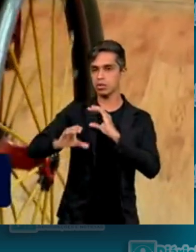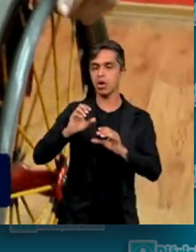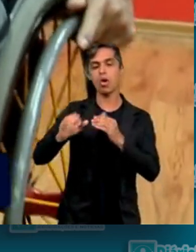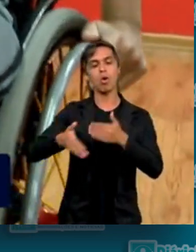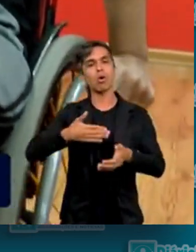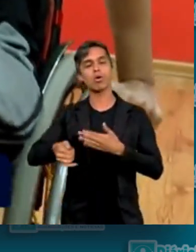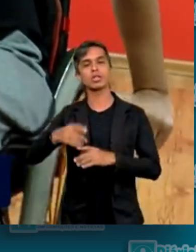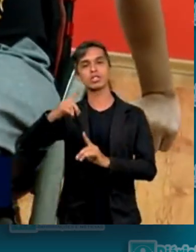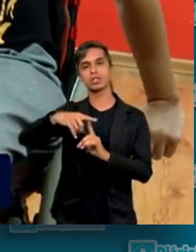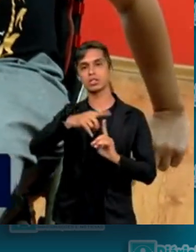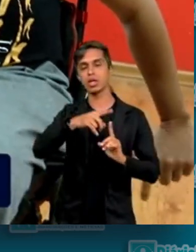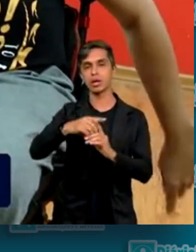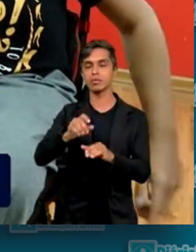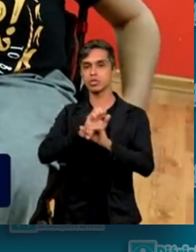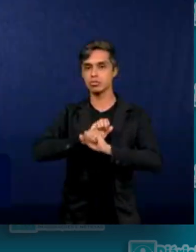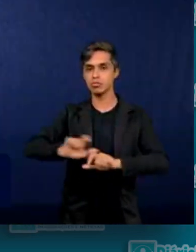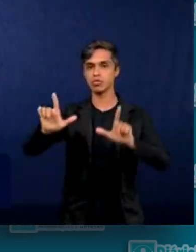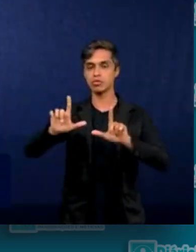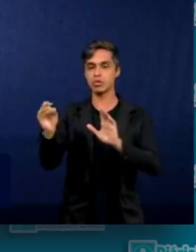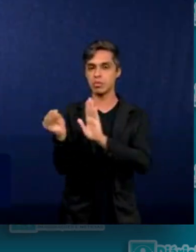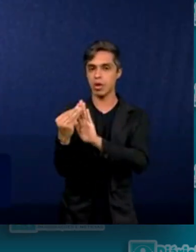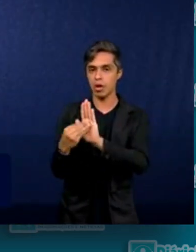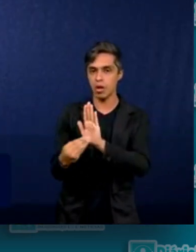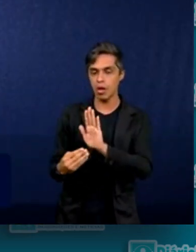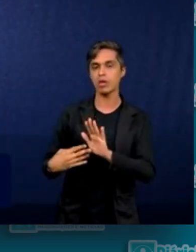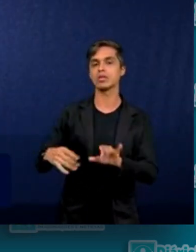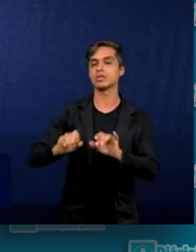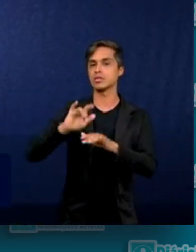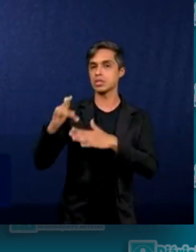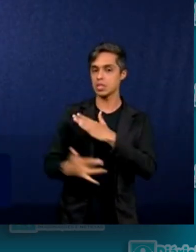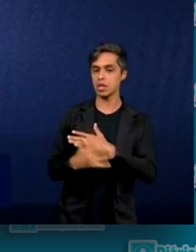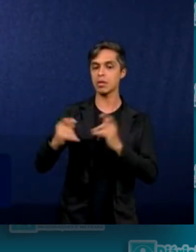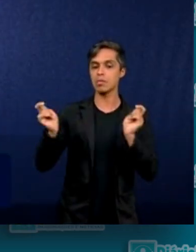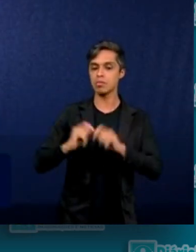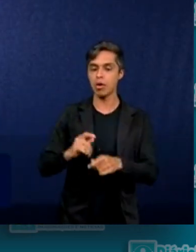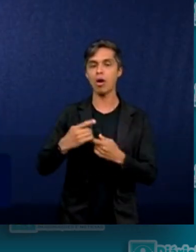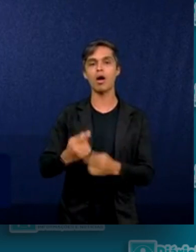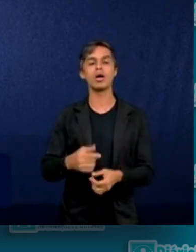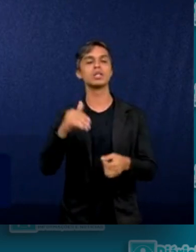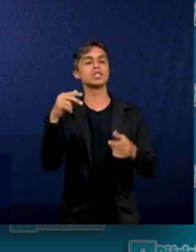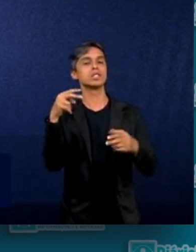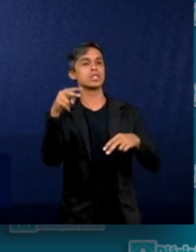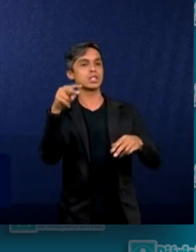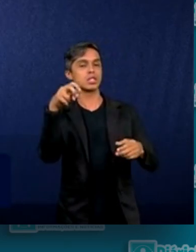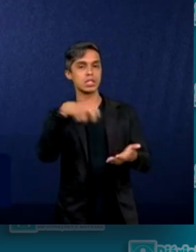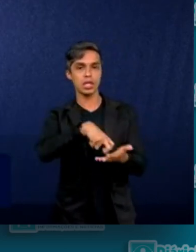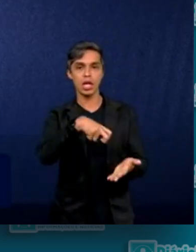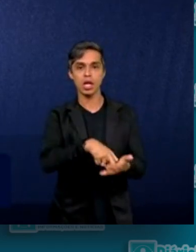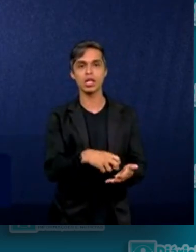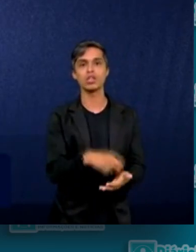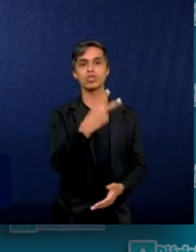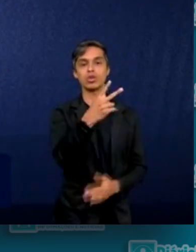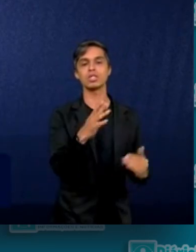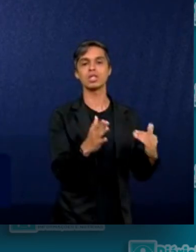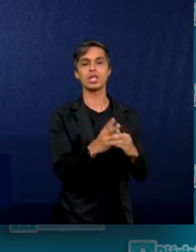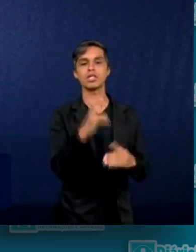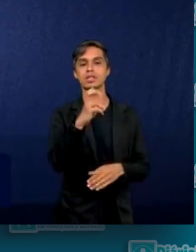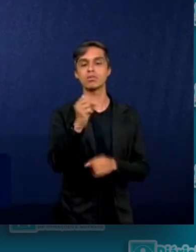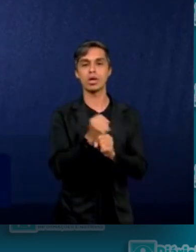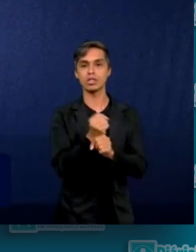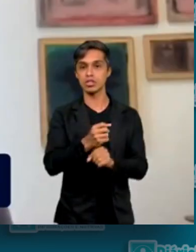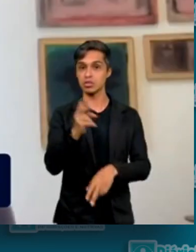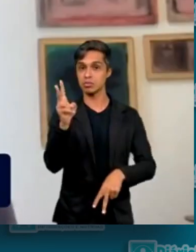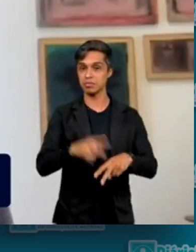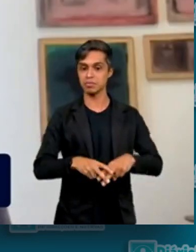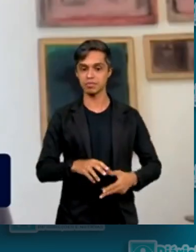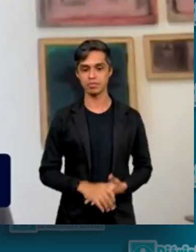qualquer tipo de publicação, pode ser punida com pena de 2 a 5 anos de prisão. A